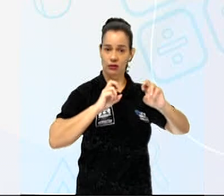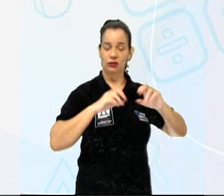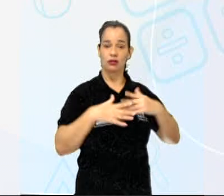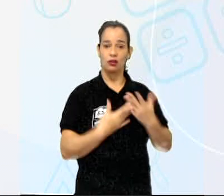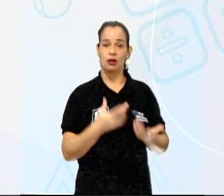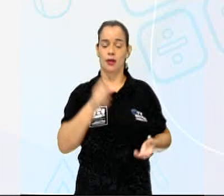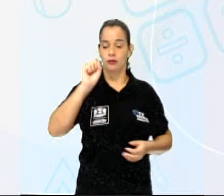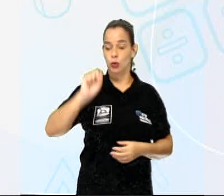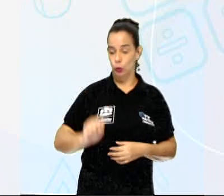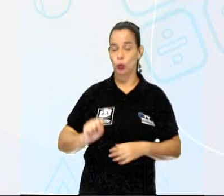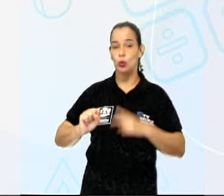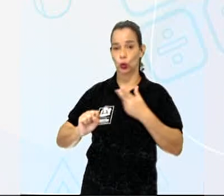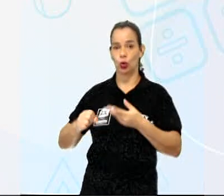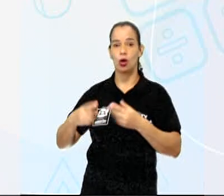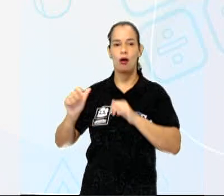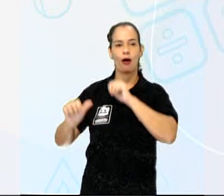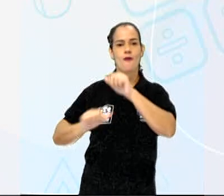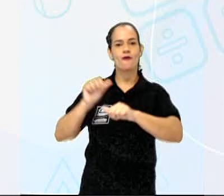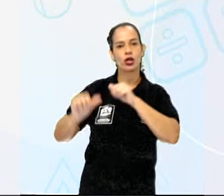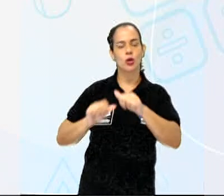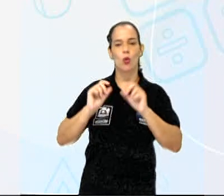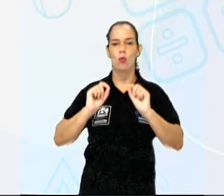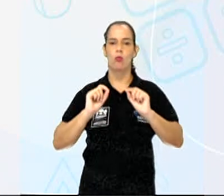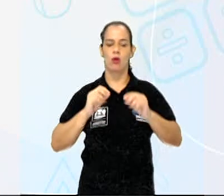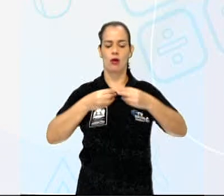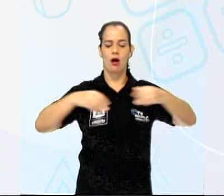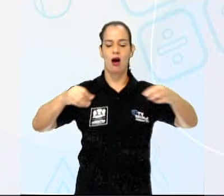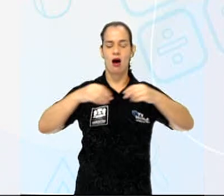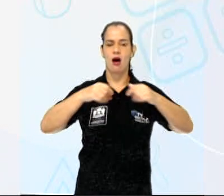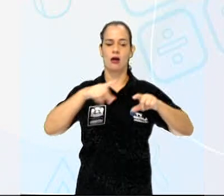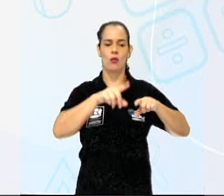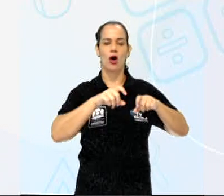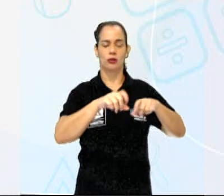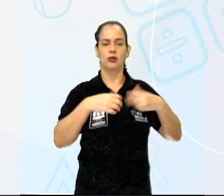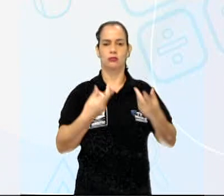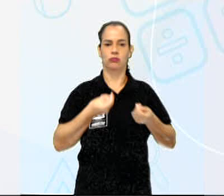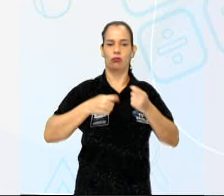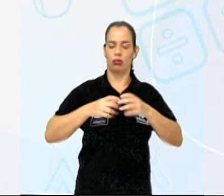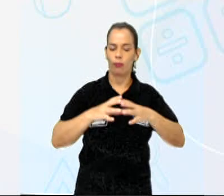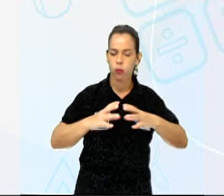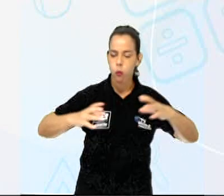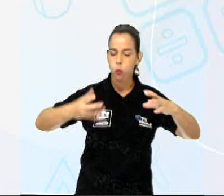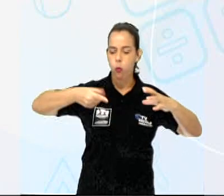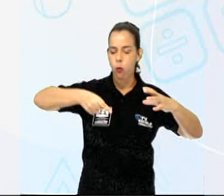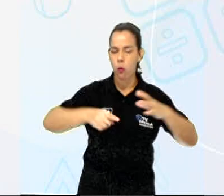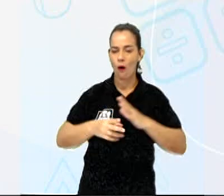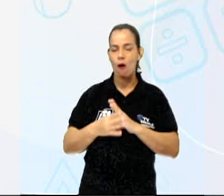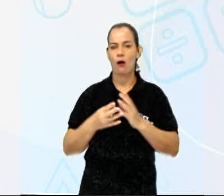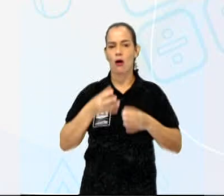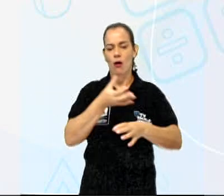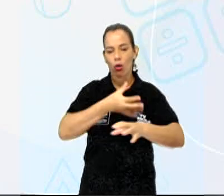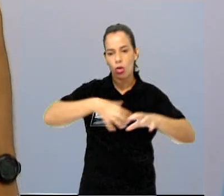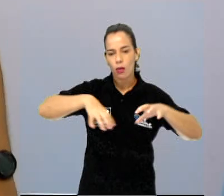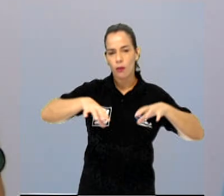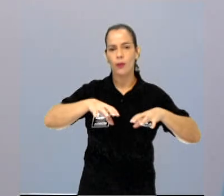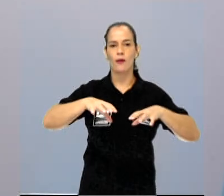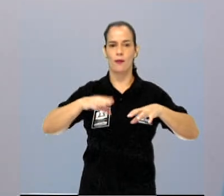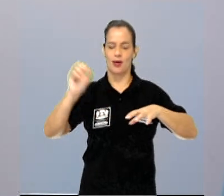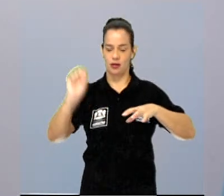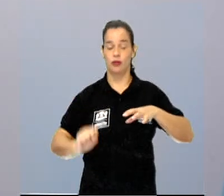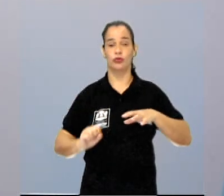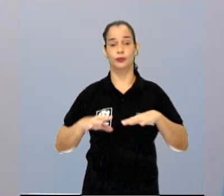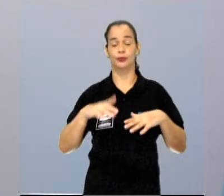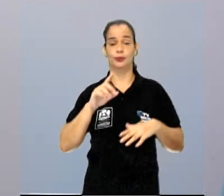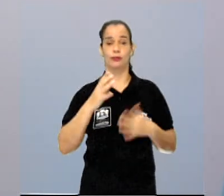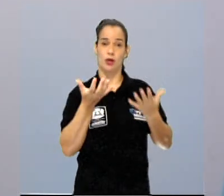Pampa virou areia. O agronegócio intensifica processo de erosão no bioma gaúcho. Eu queria deixar bem claro